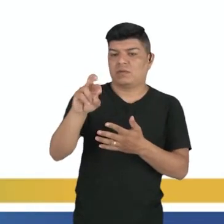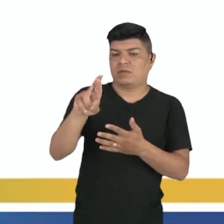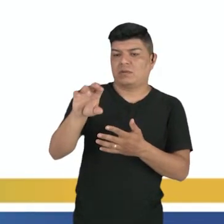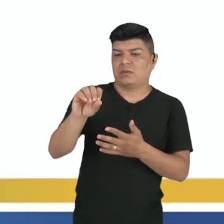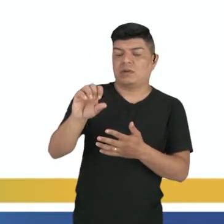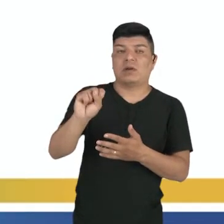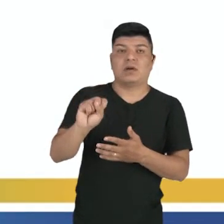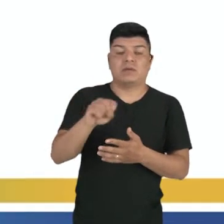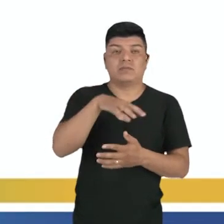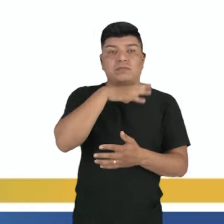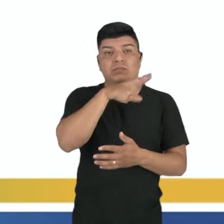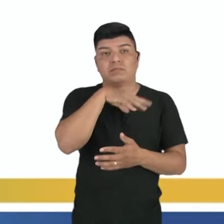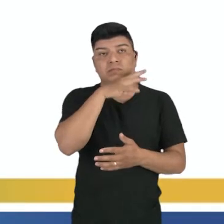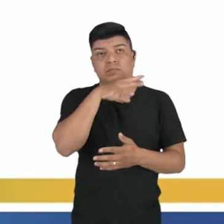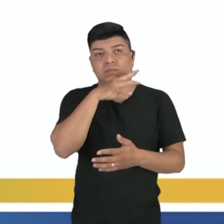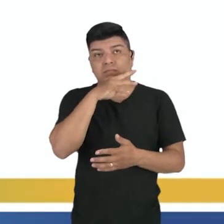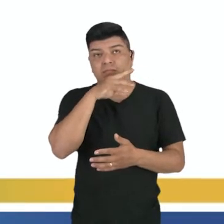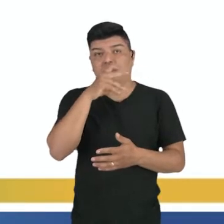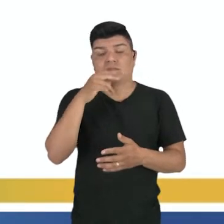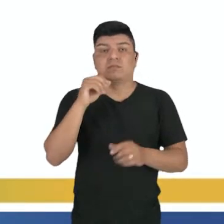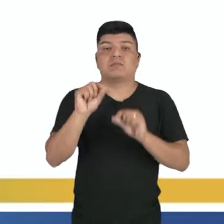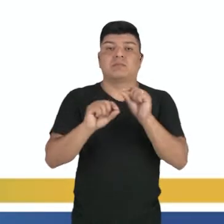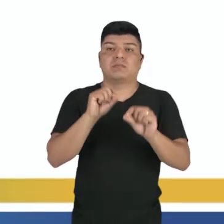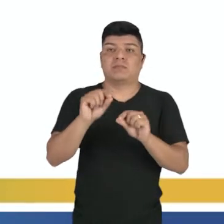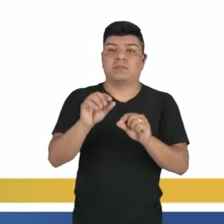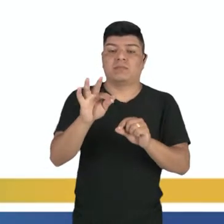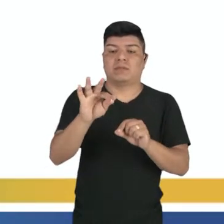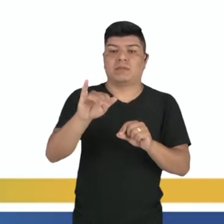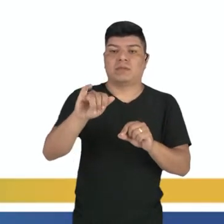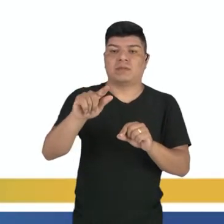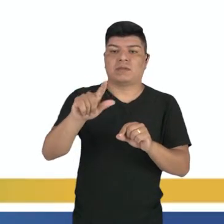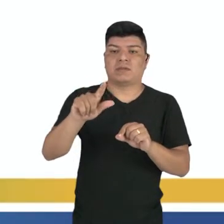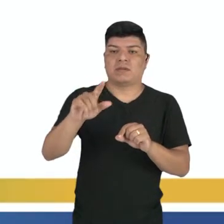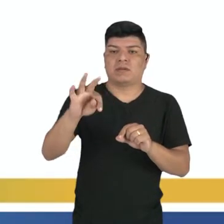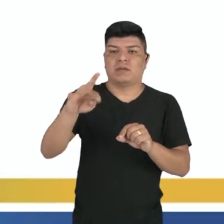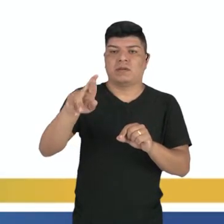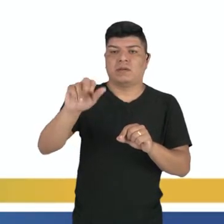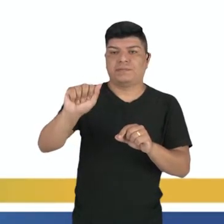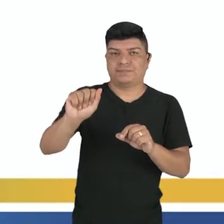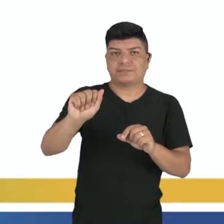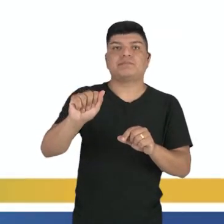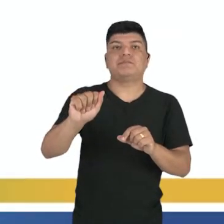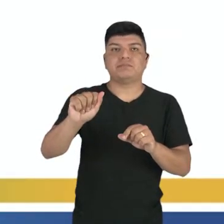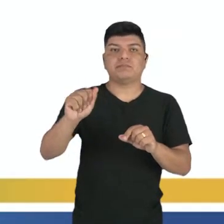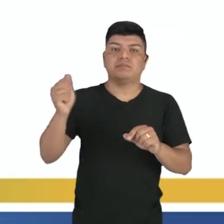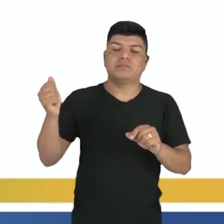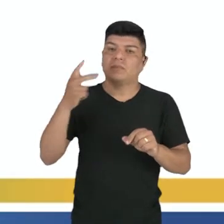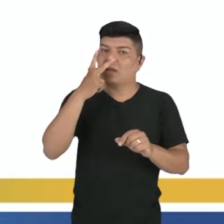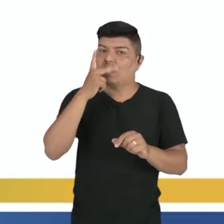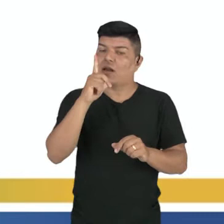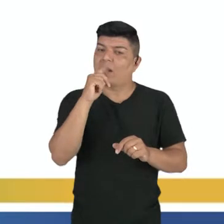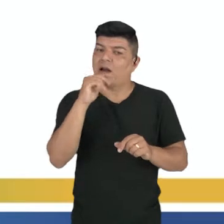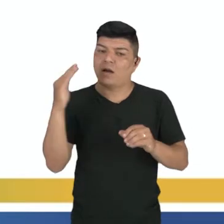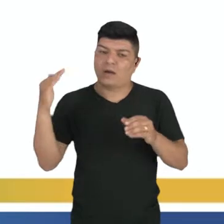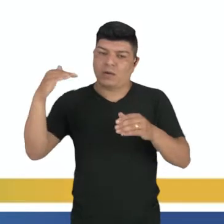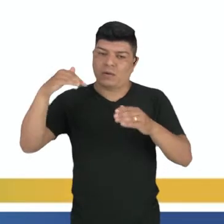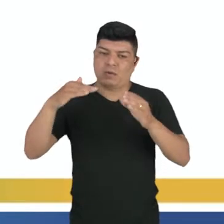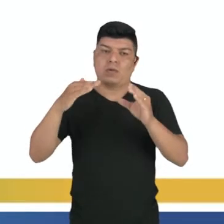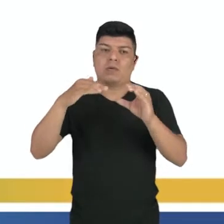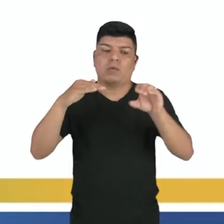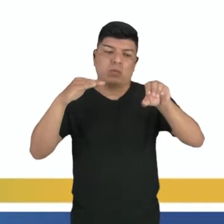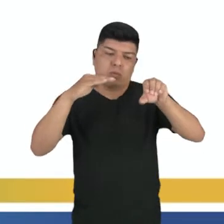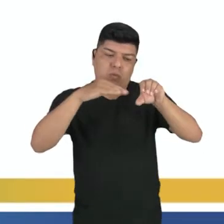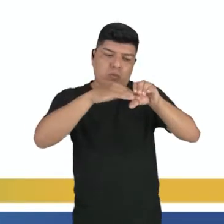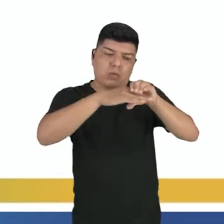são animais filtradores. O que isso significa? Que vão promover uma corrente de água que vai entrar pelos